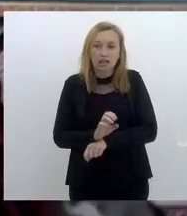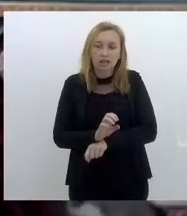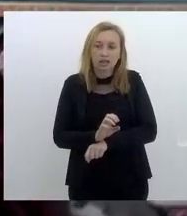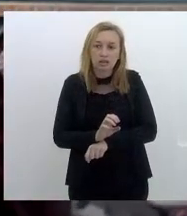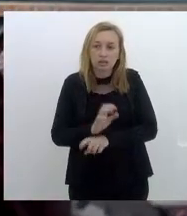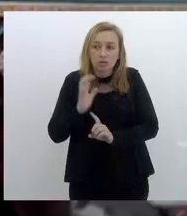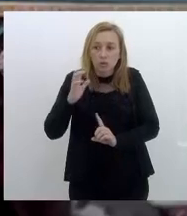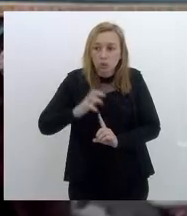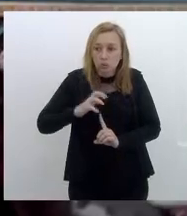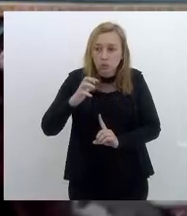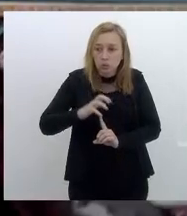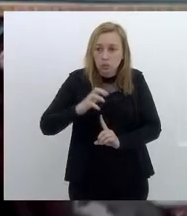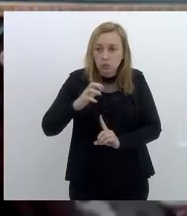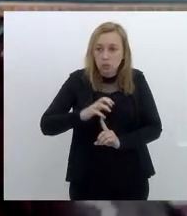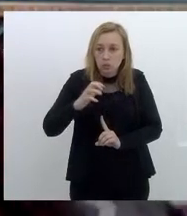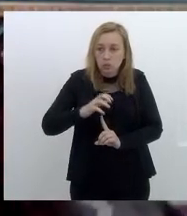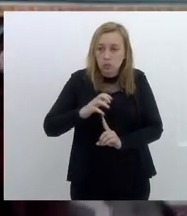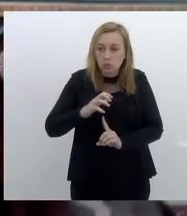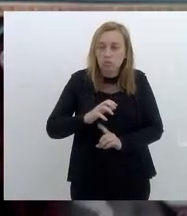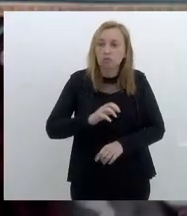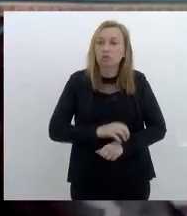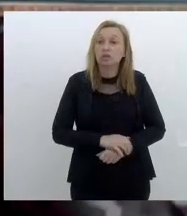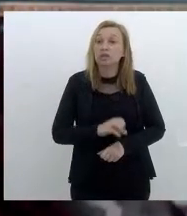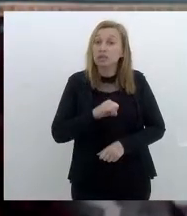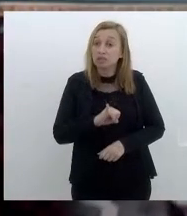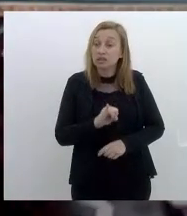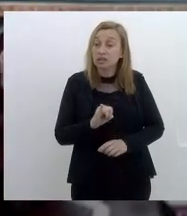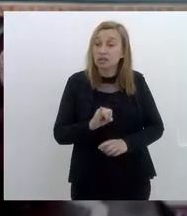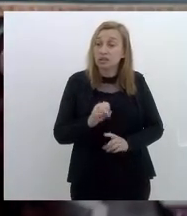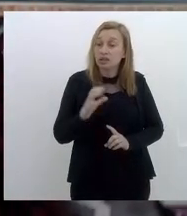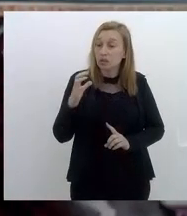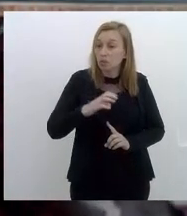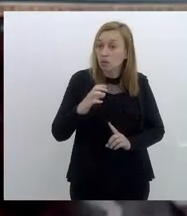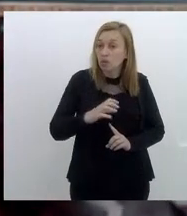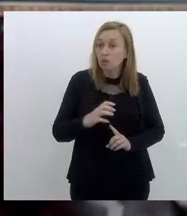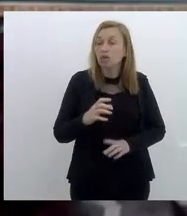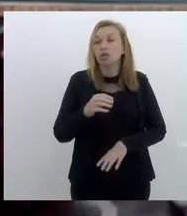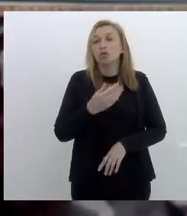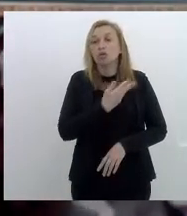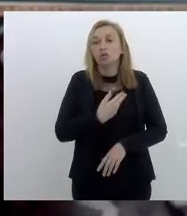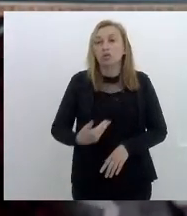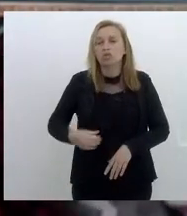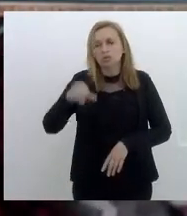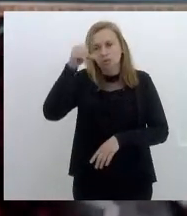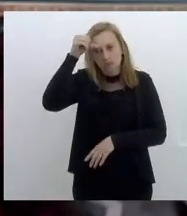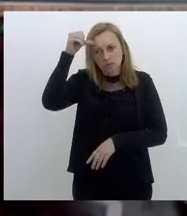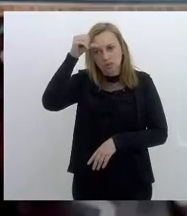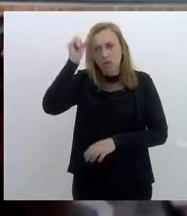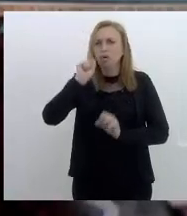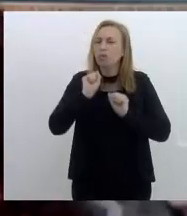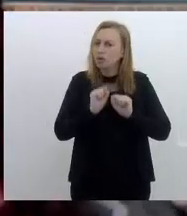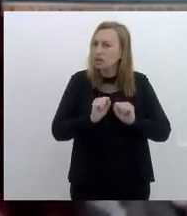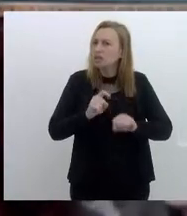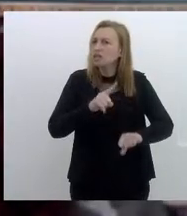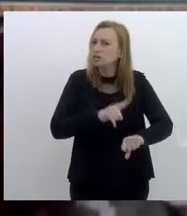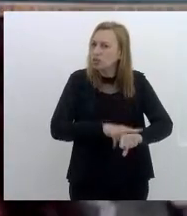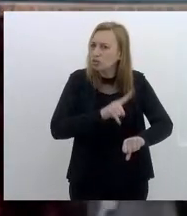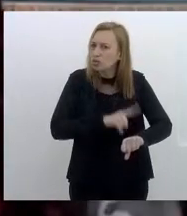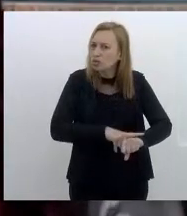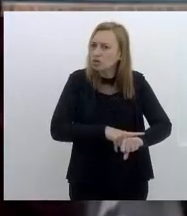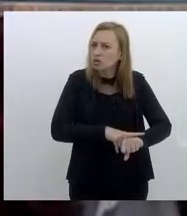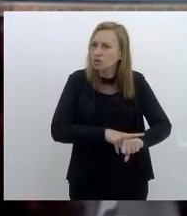coação e o que será está sobre Equação Governador Cláudio Castro poderia nesse